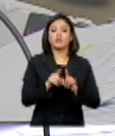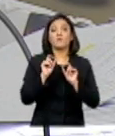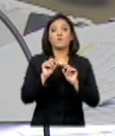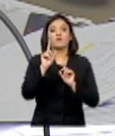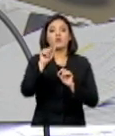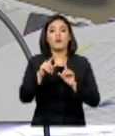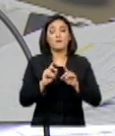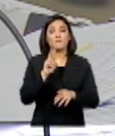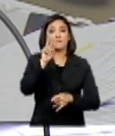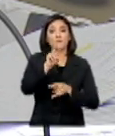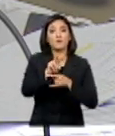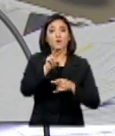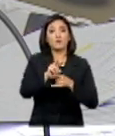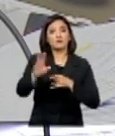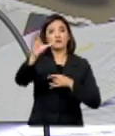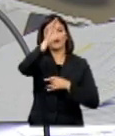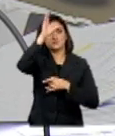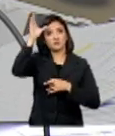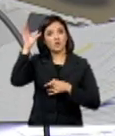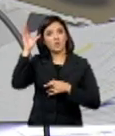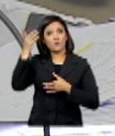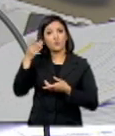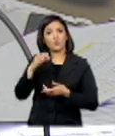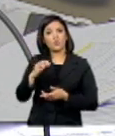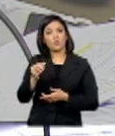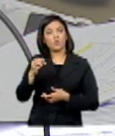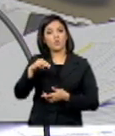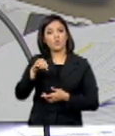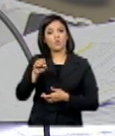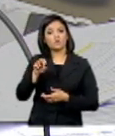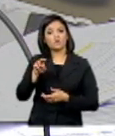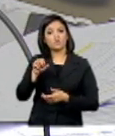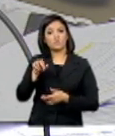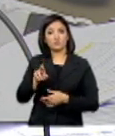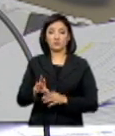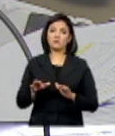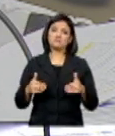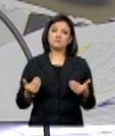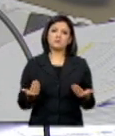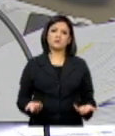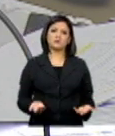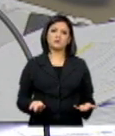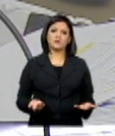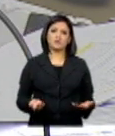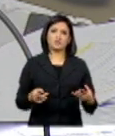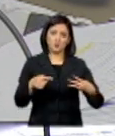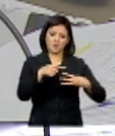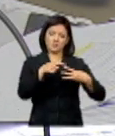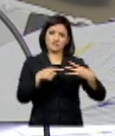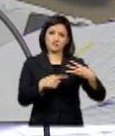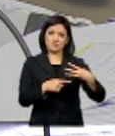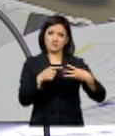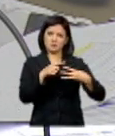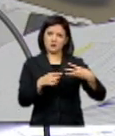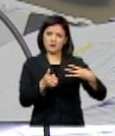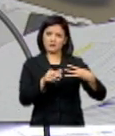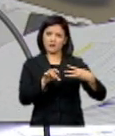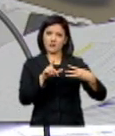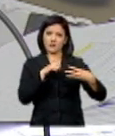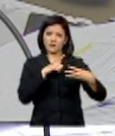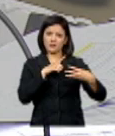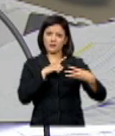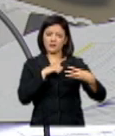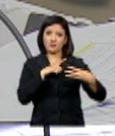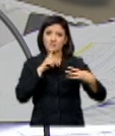ao consumidor eu direi até que o entendimento nessas três recentes a desde o supremo tribunal federal foi